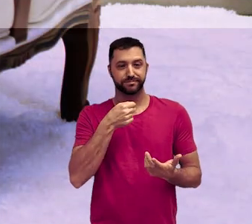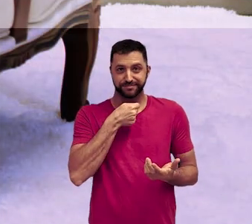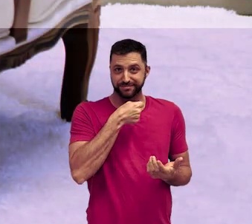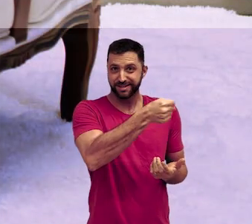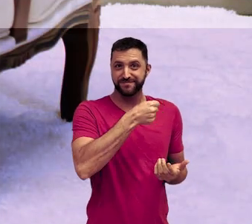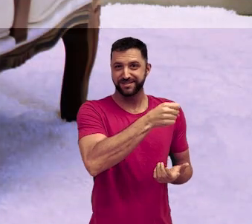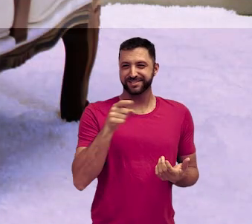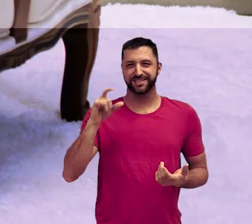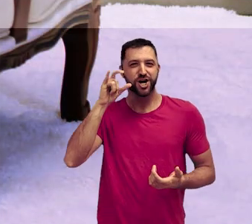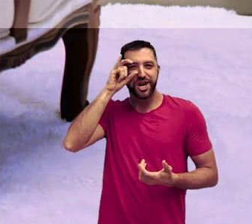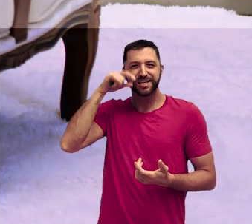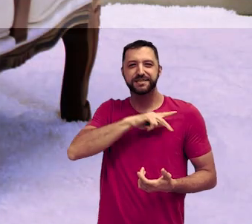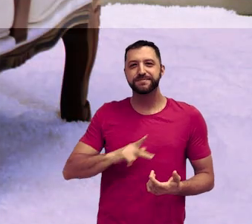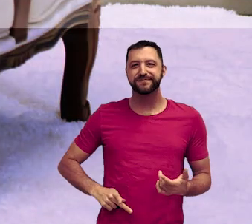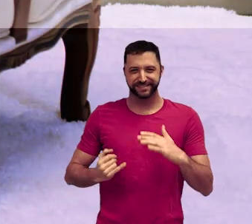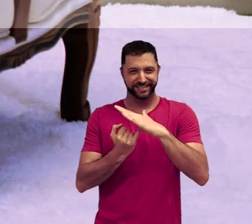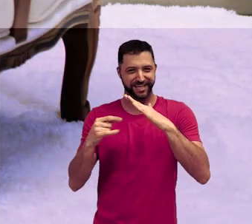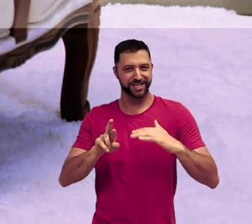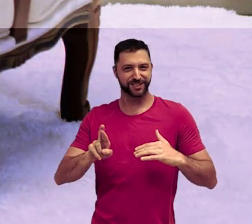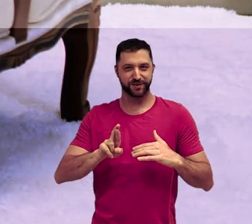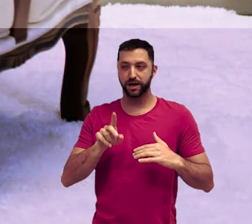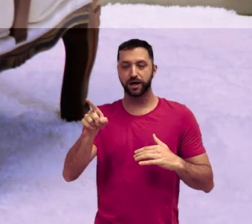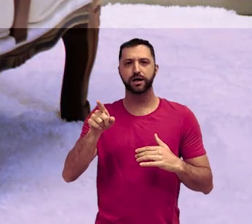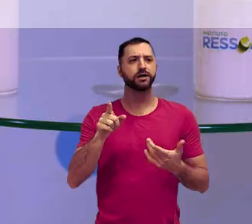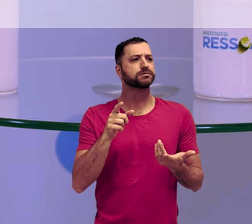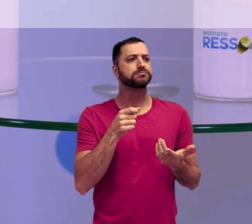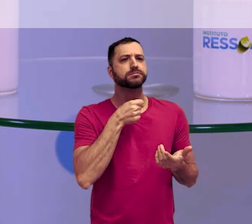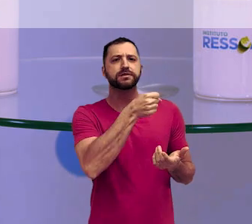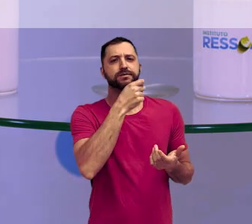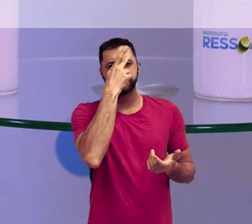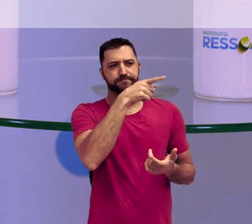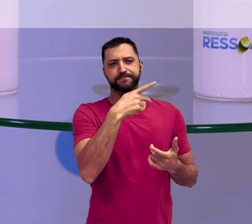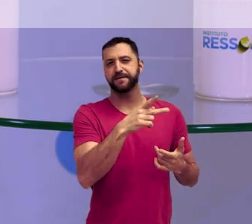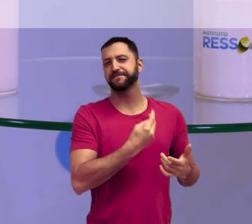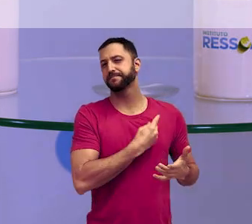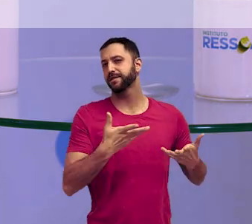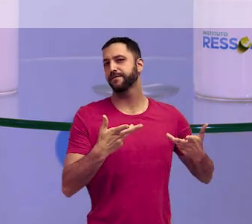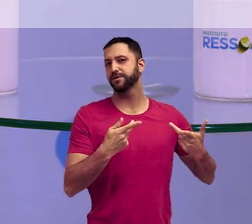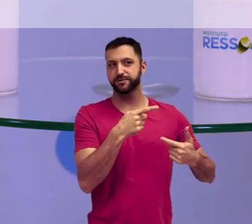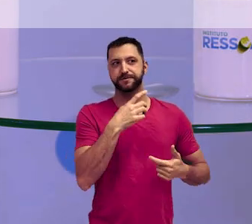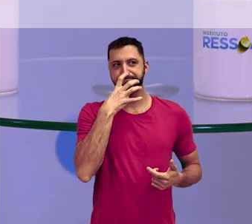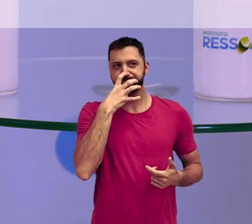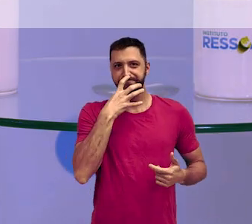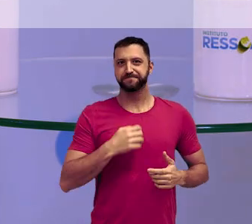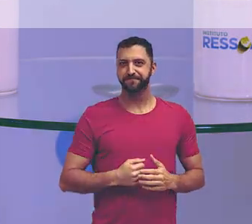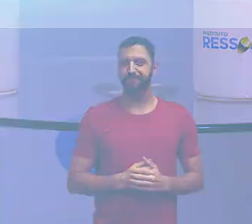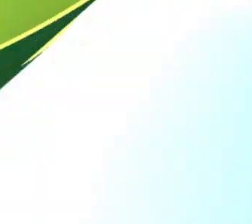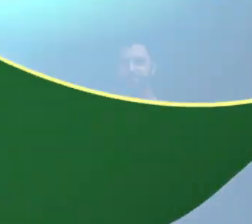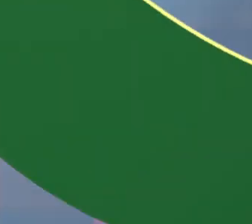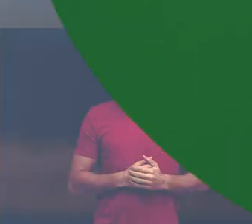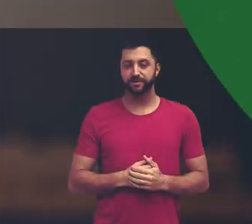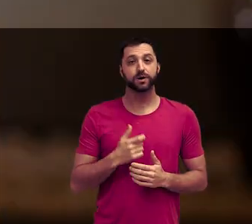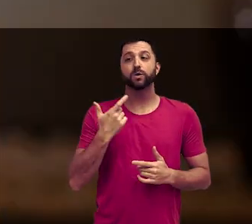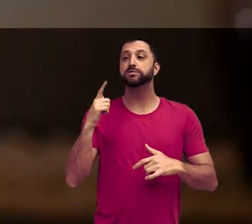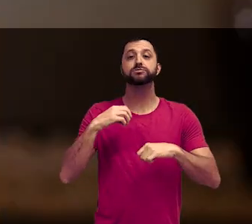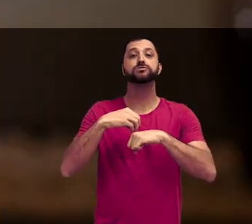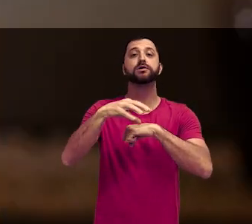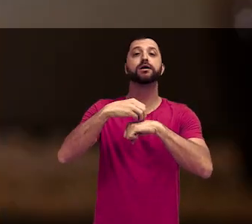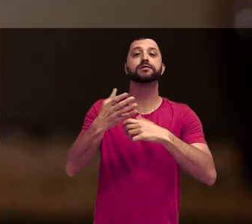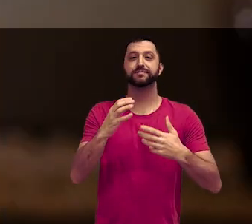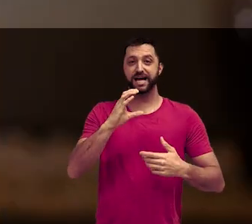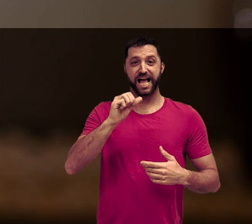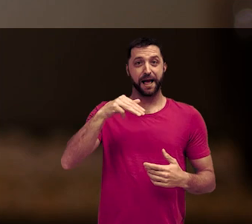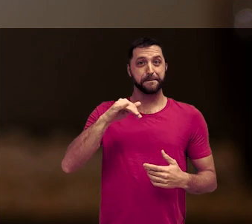Conexão Social, Ionice Silva, presidente do Instituto Ressoar, conta mais uma história impactante de vida. No